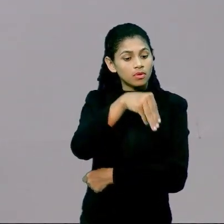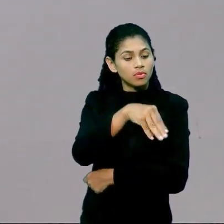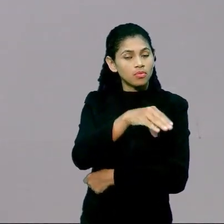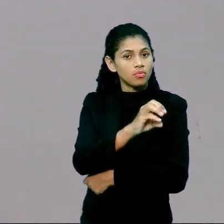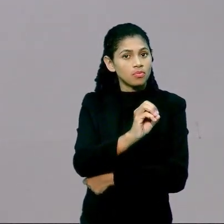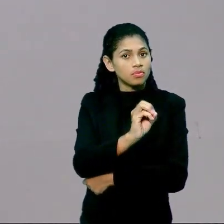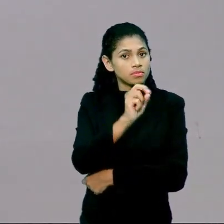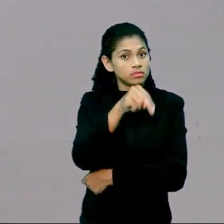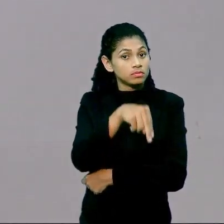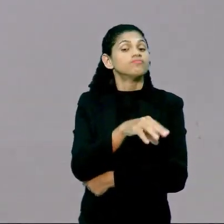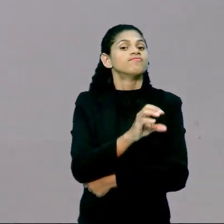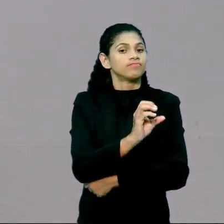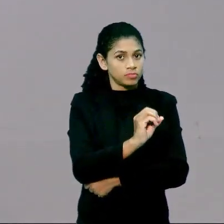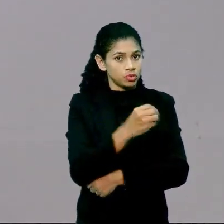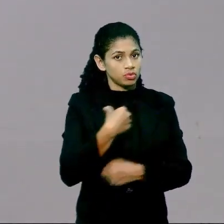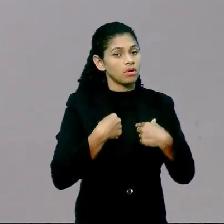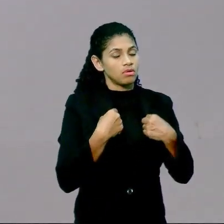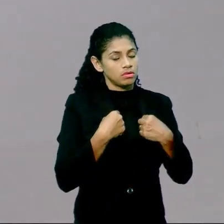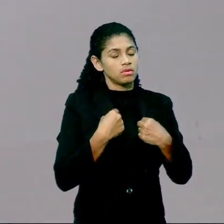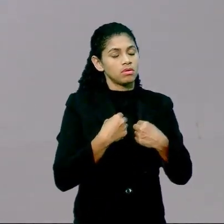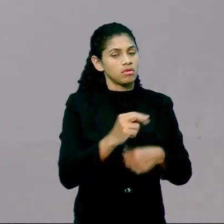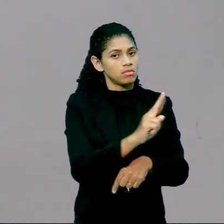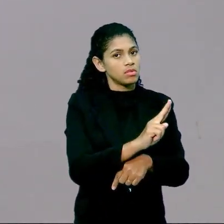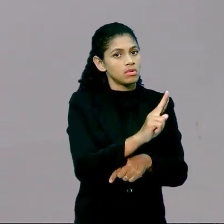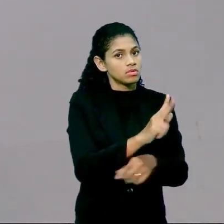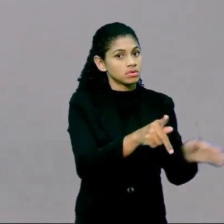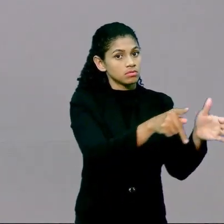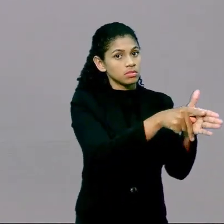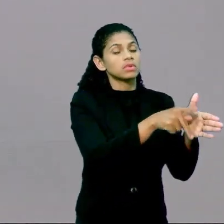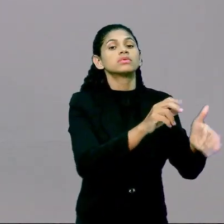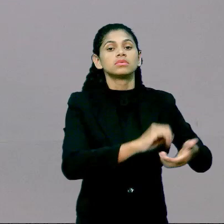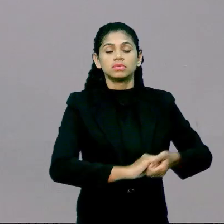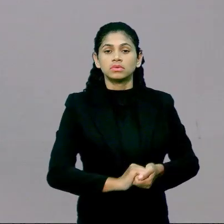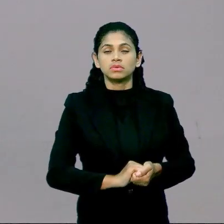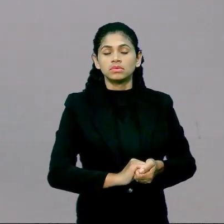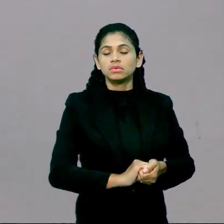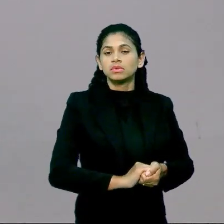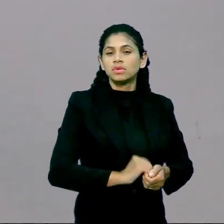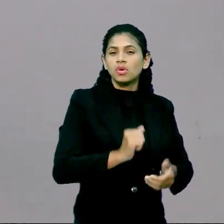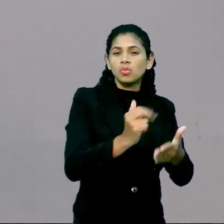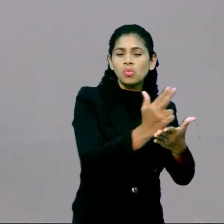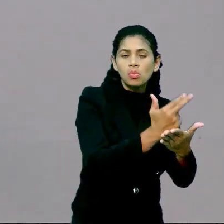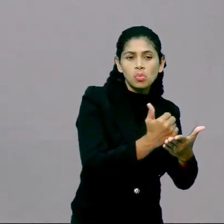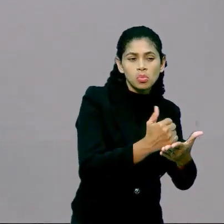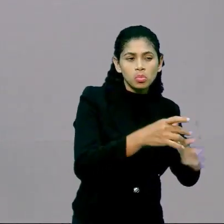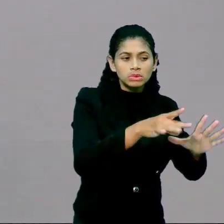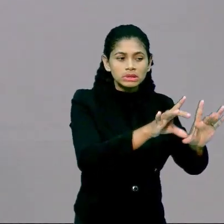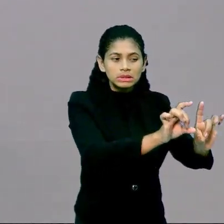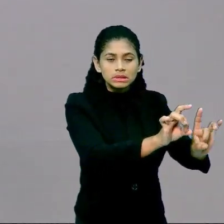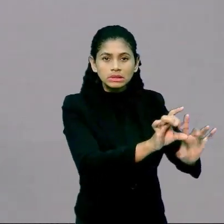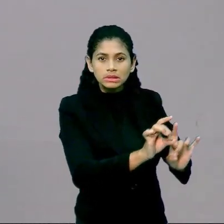tem aqui? Mais arte, mais técnica, porque tem esse instrumento um pouco mais trabalhado em